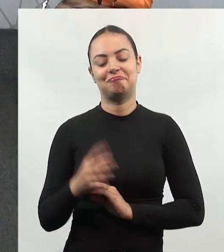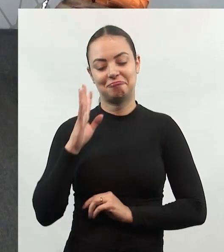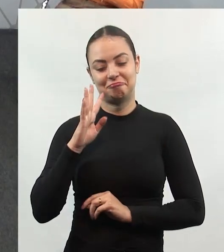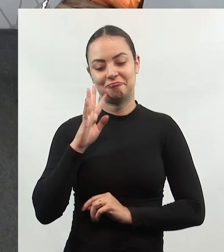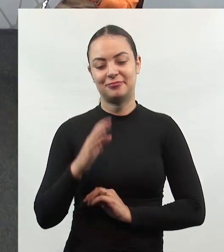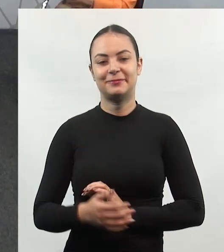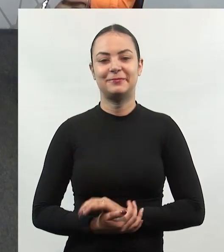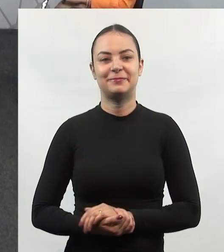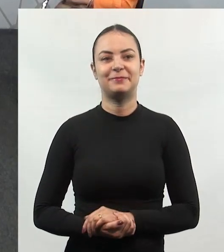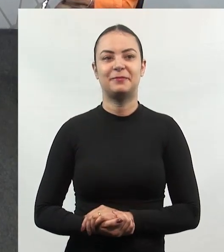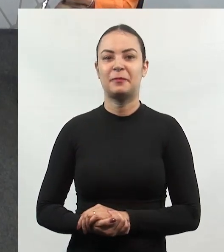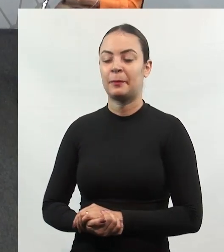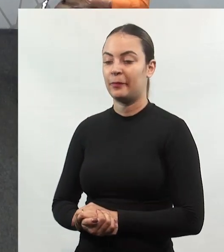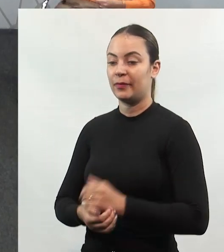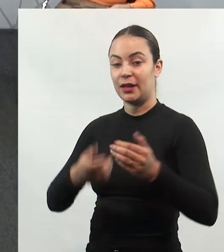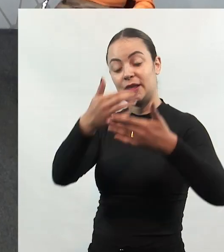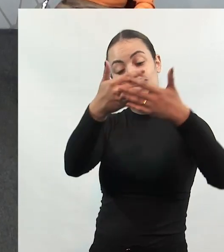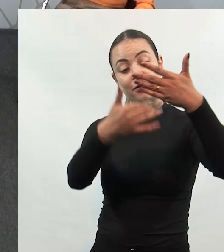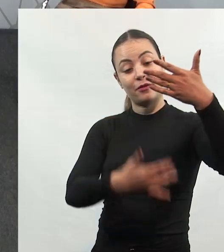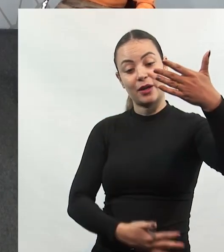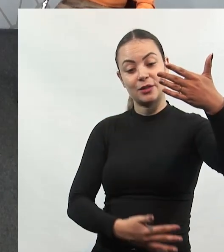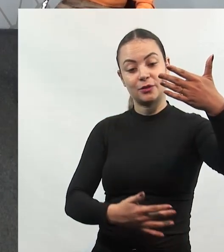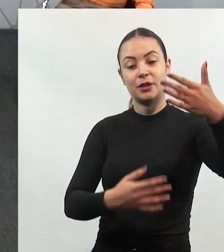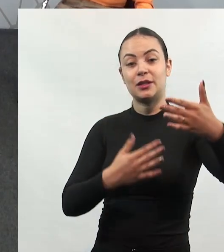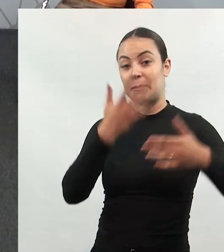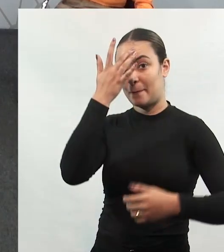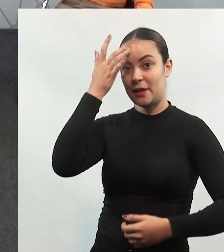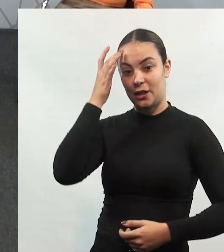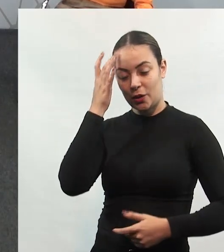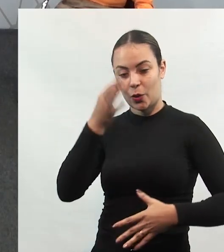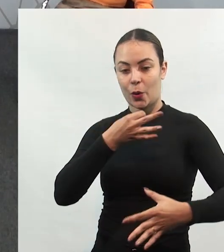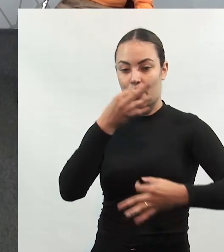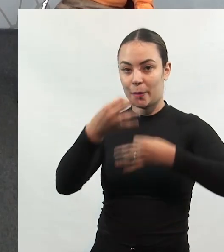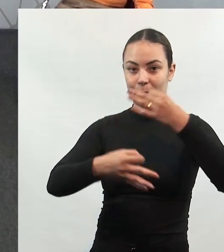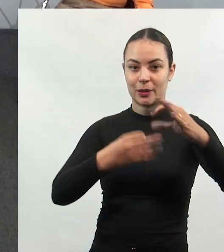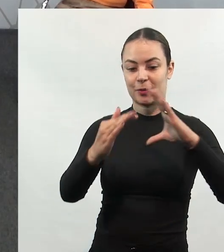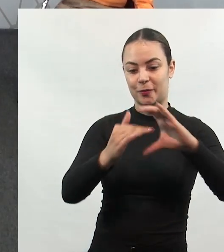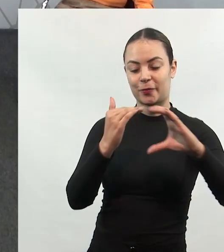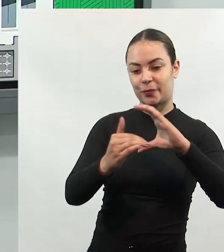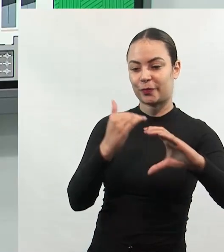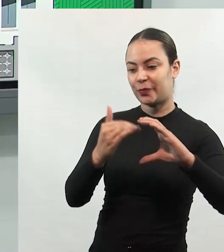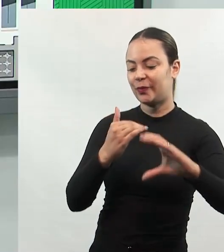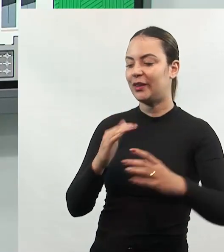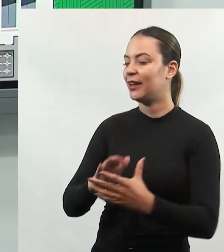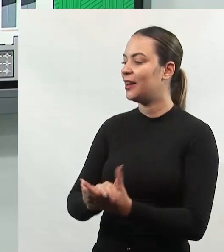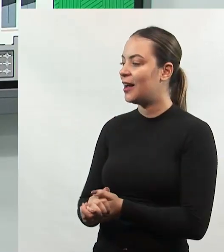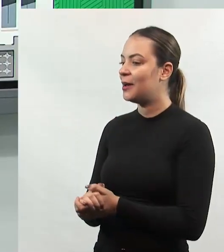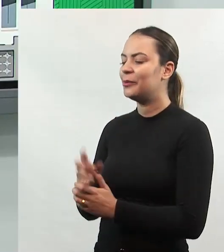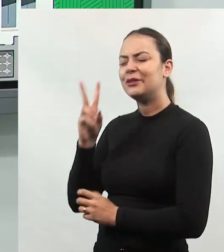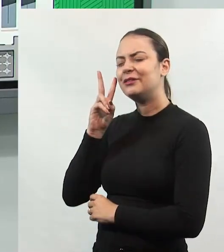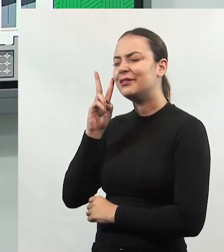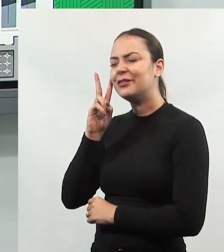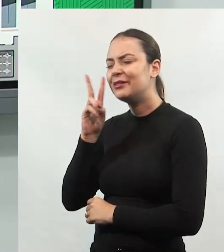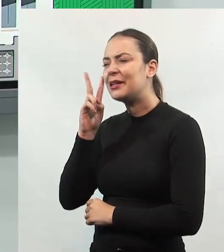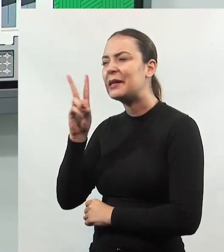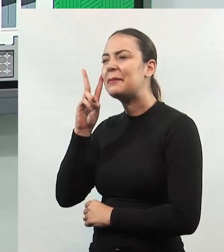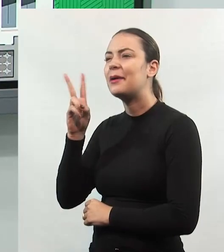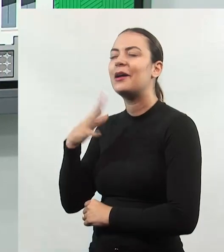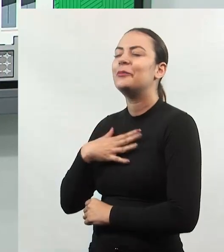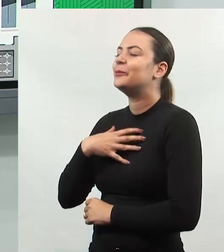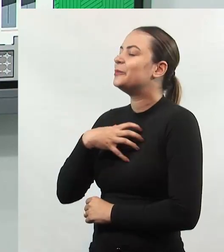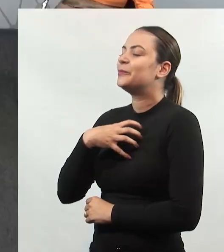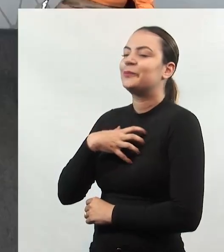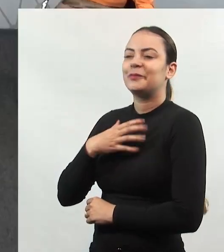muito queridos. A Emily aqui falando dos festivais folclóricos. Então, assim, eu acho que da nossa época, os festivais folclóricos e os jogos, né,